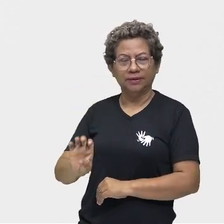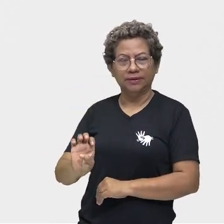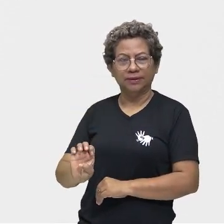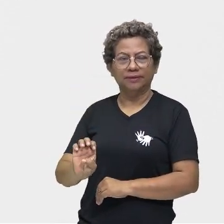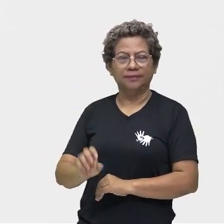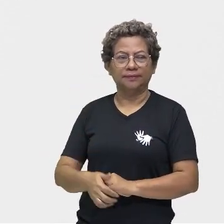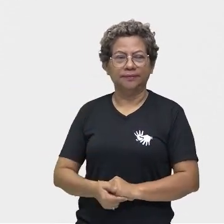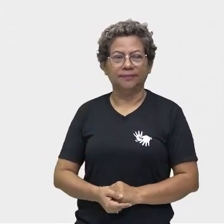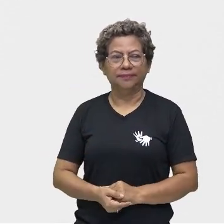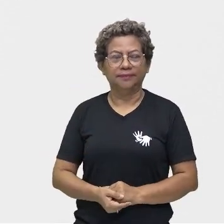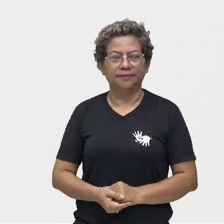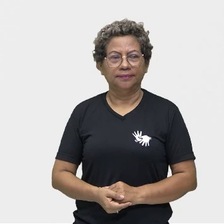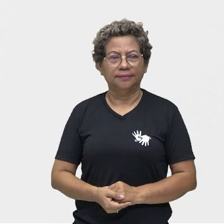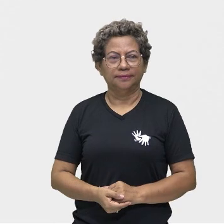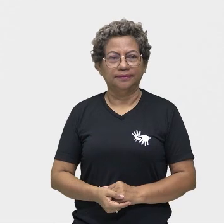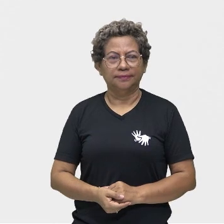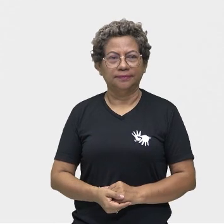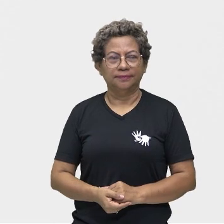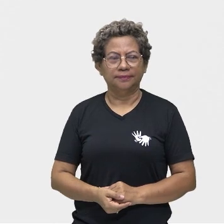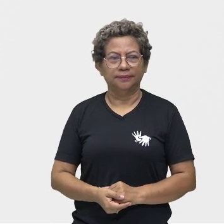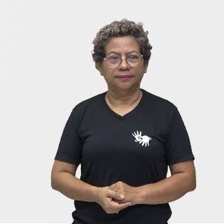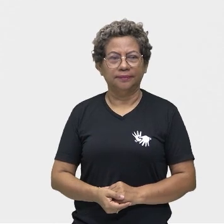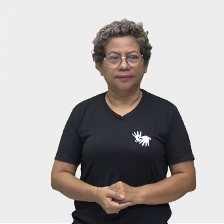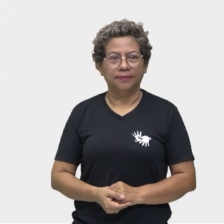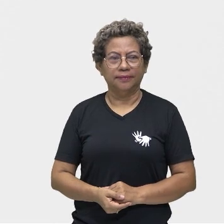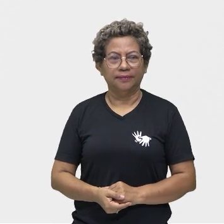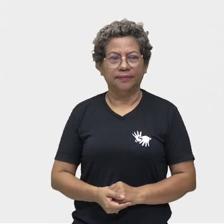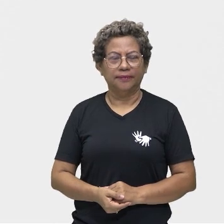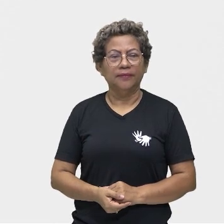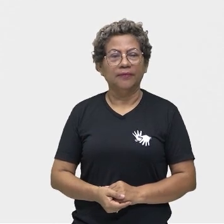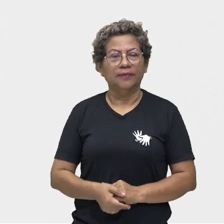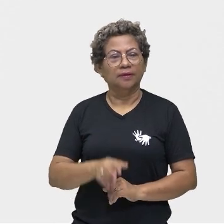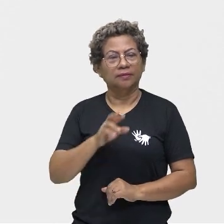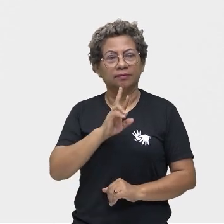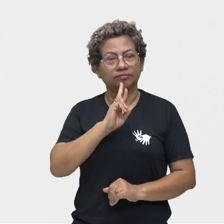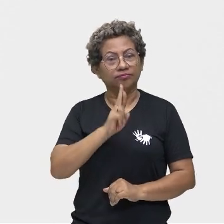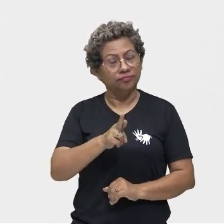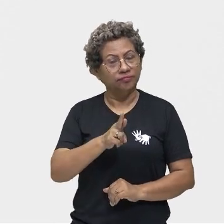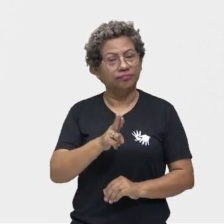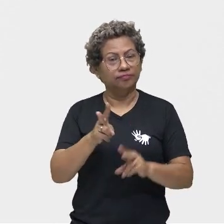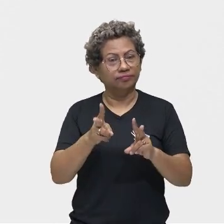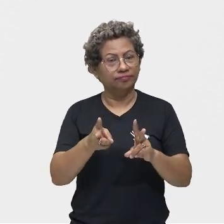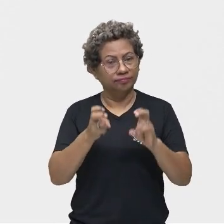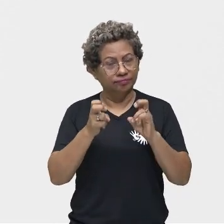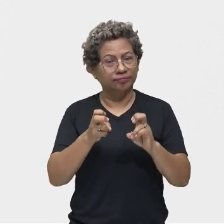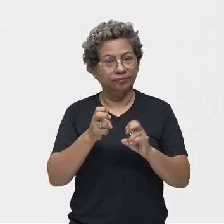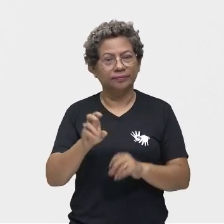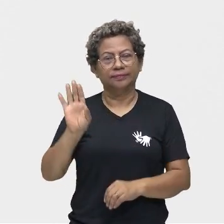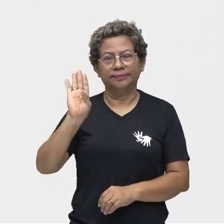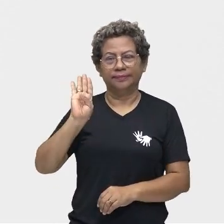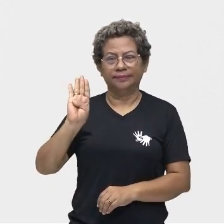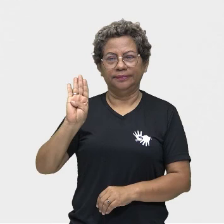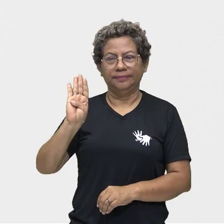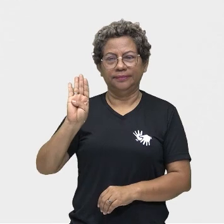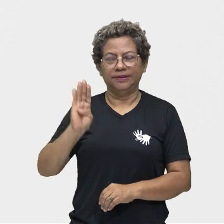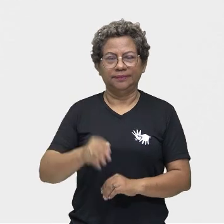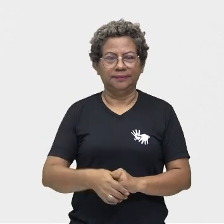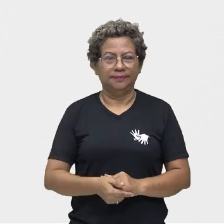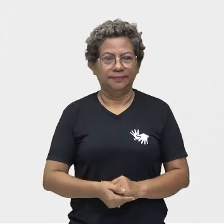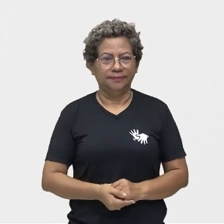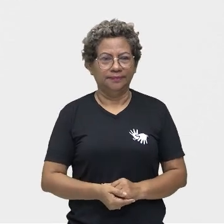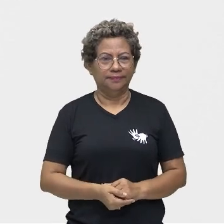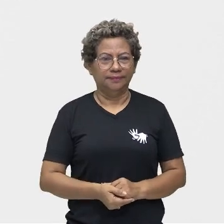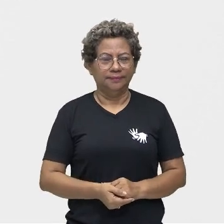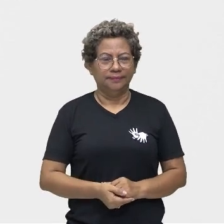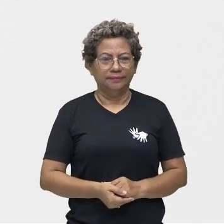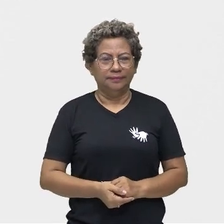D e E. Então, a princípio aqui, nós temos como resposta a alternativa B.